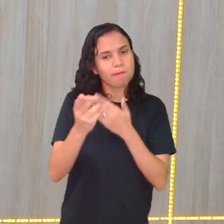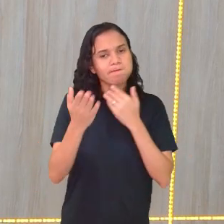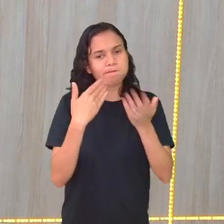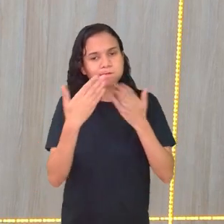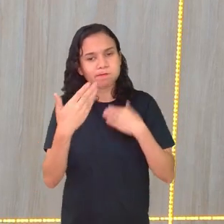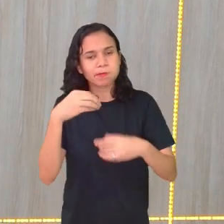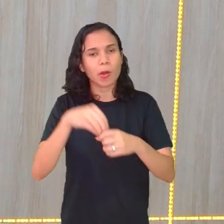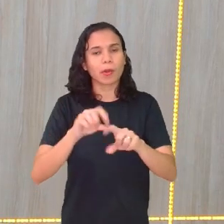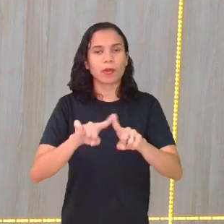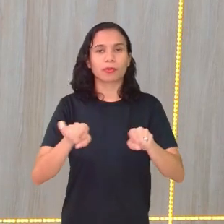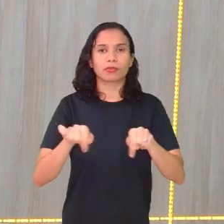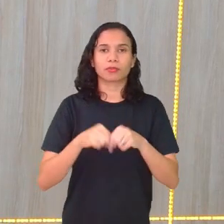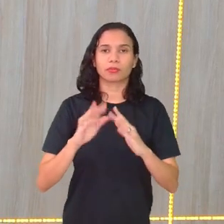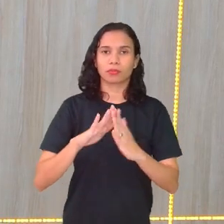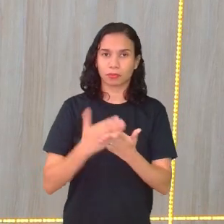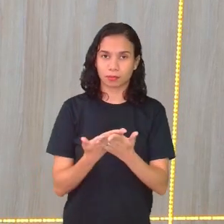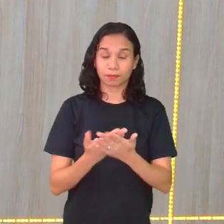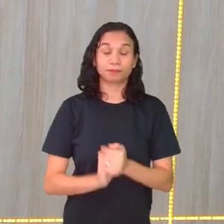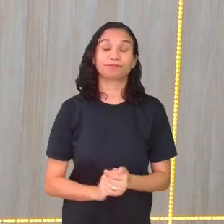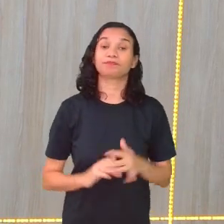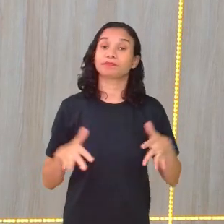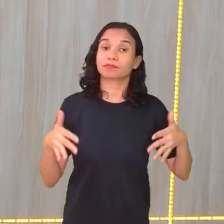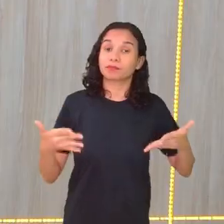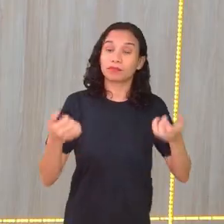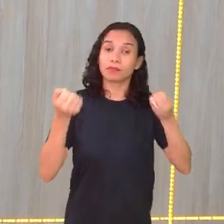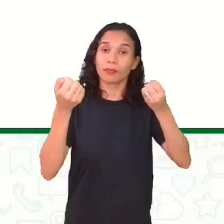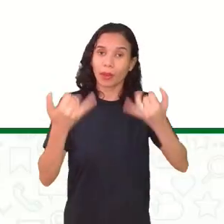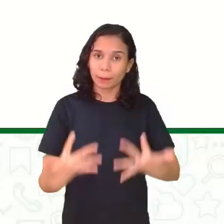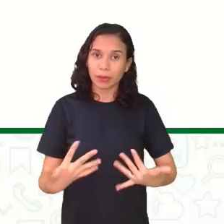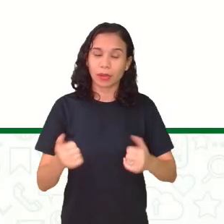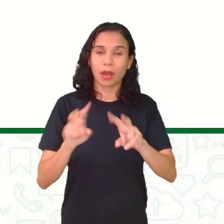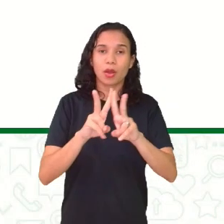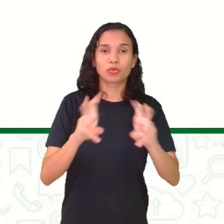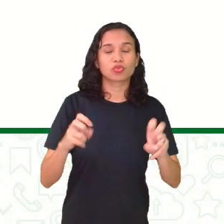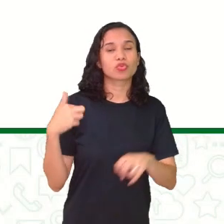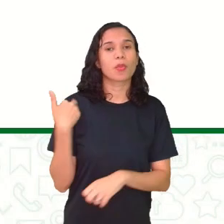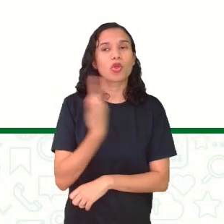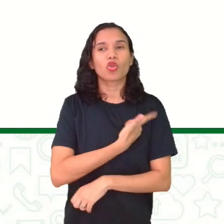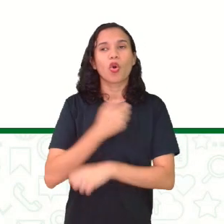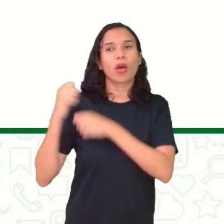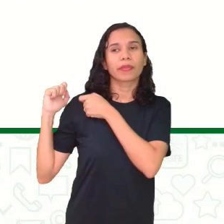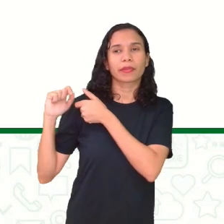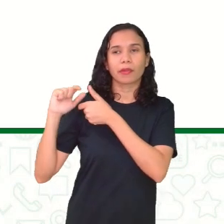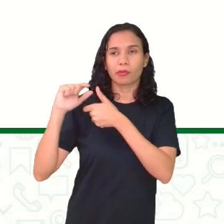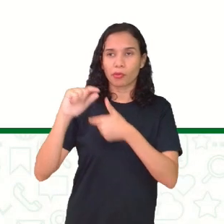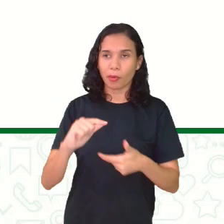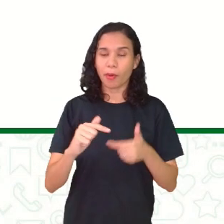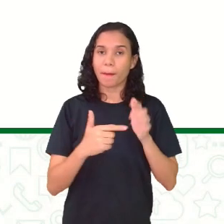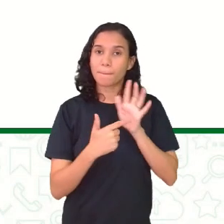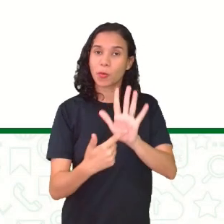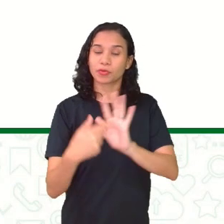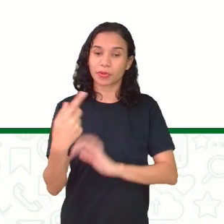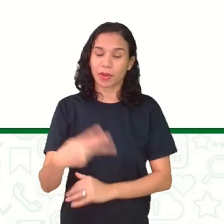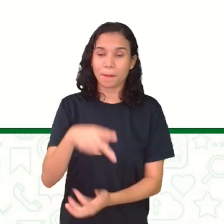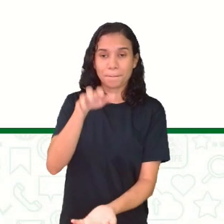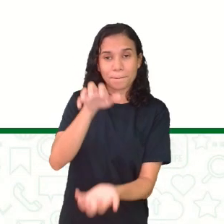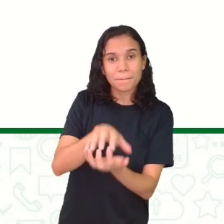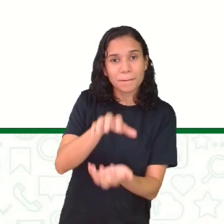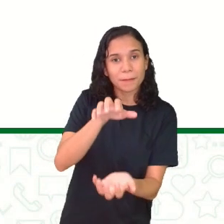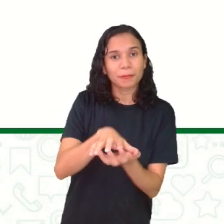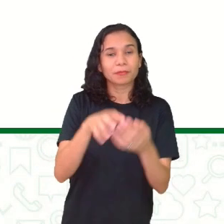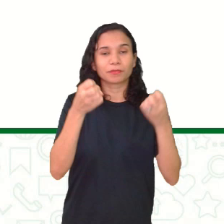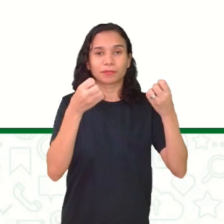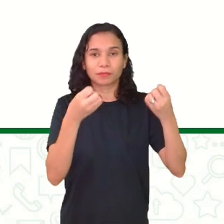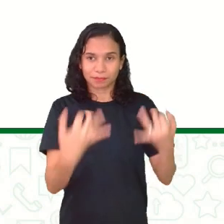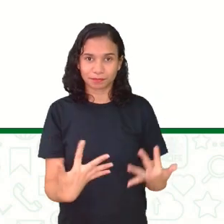nas escolas. Então, falar a respeito dessas nossas raízes, eu pensei em trazer justamente o nosso estado, né? Falar de